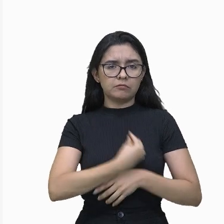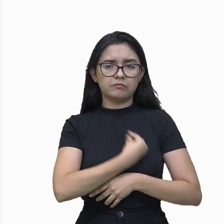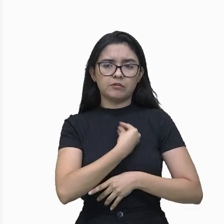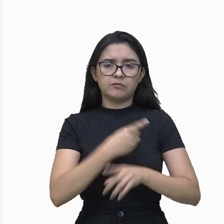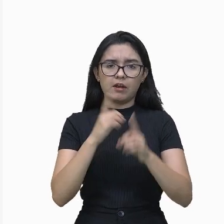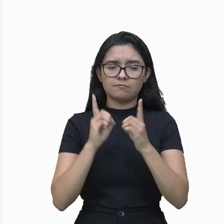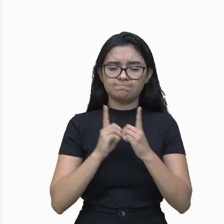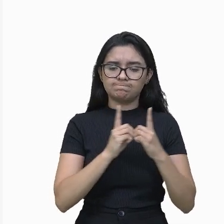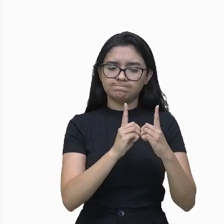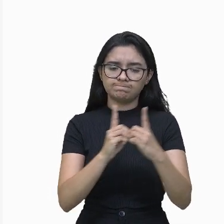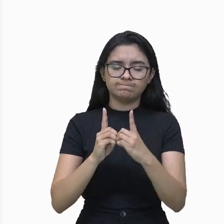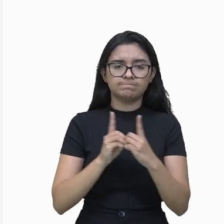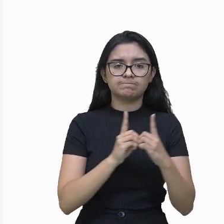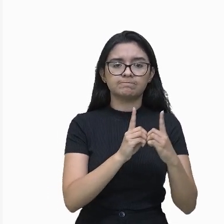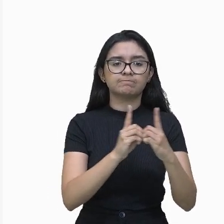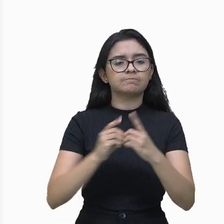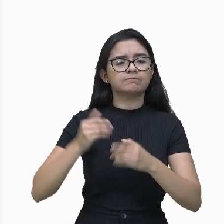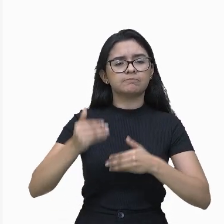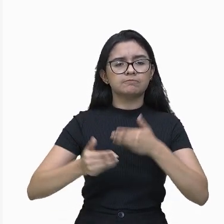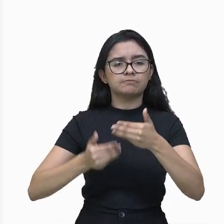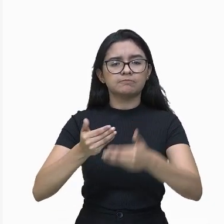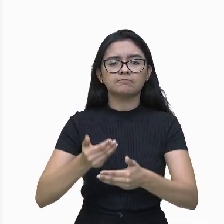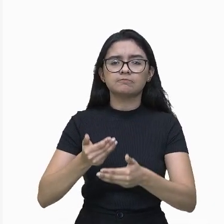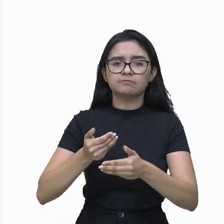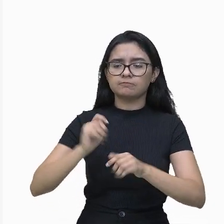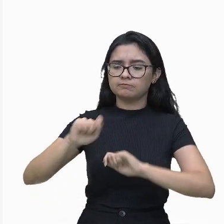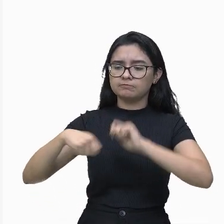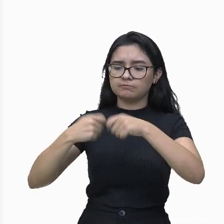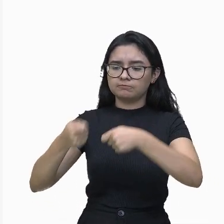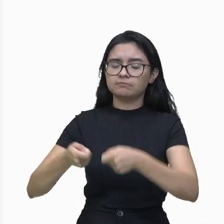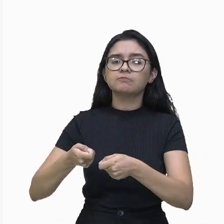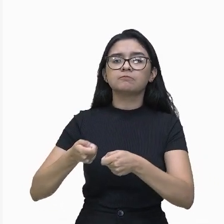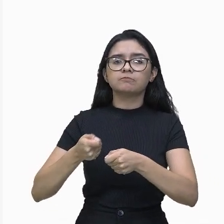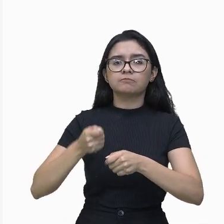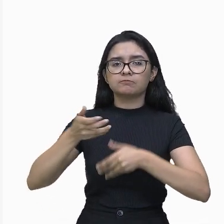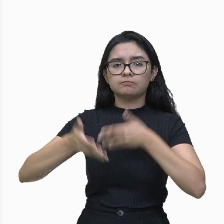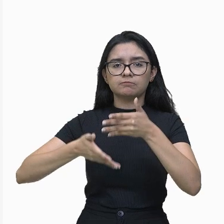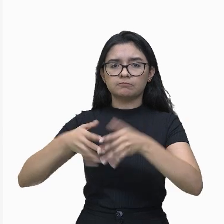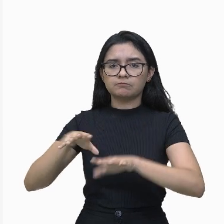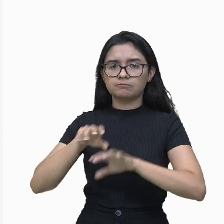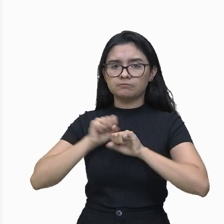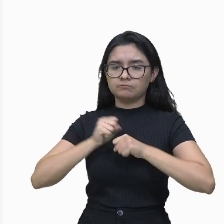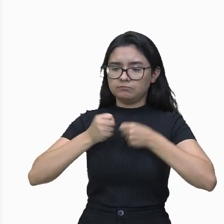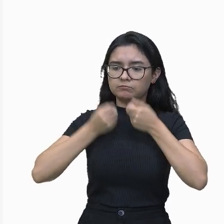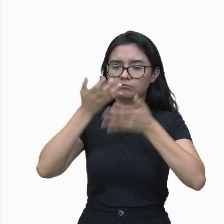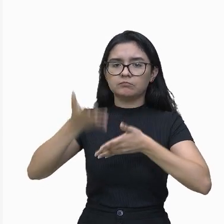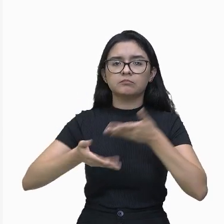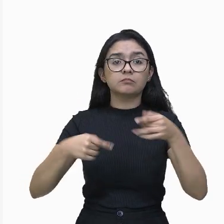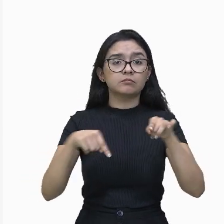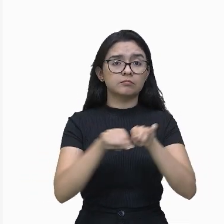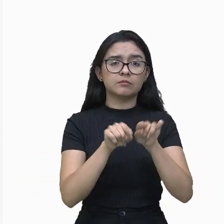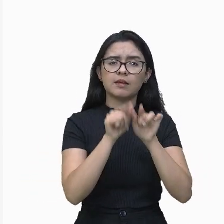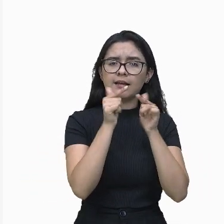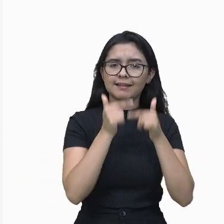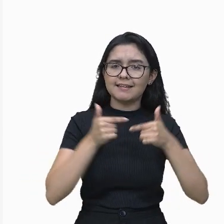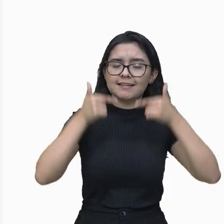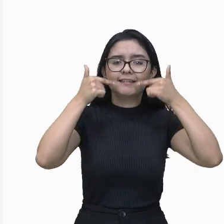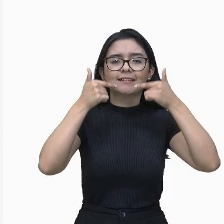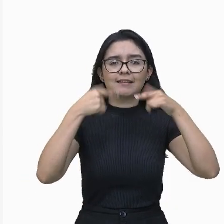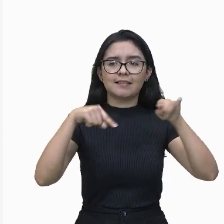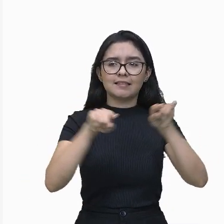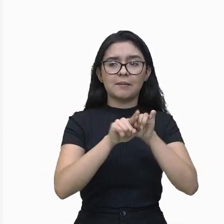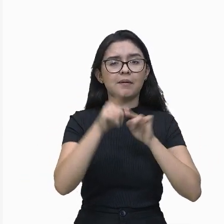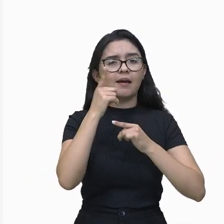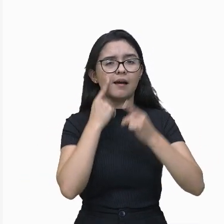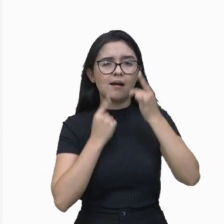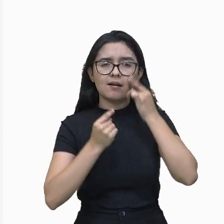momento e em louvor he de espalhar meu canto e rir meu riso e derramar